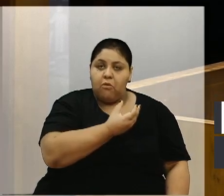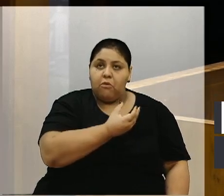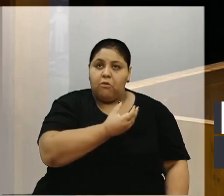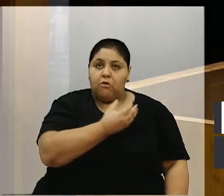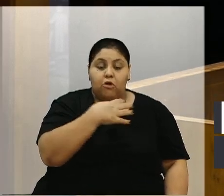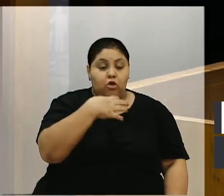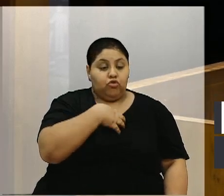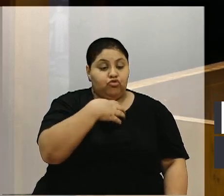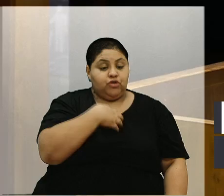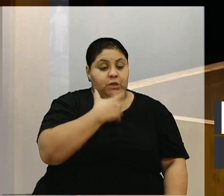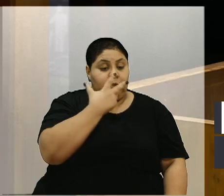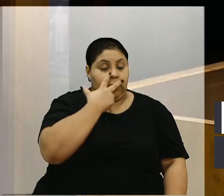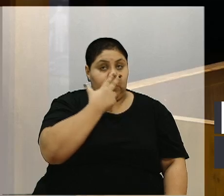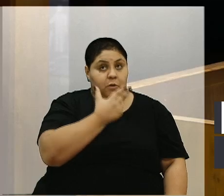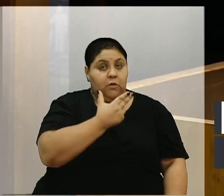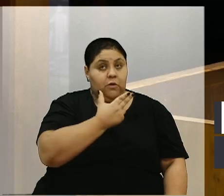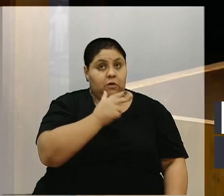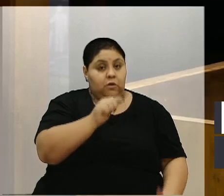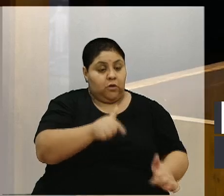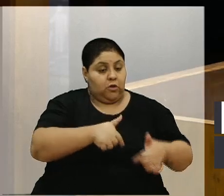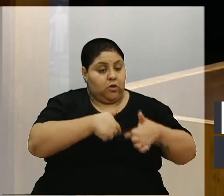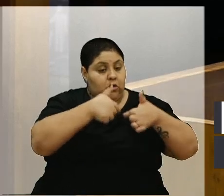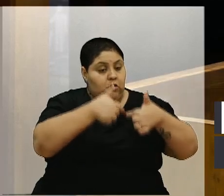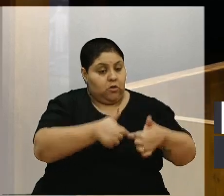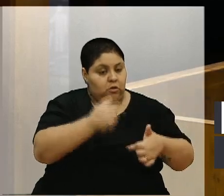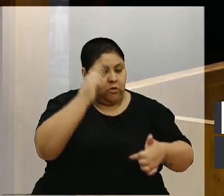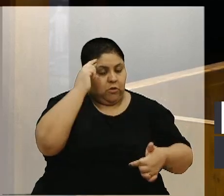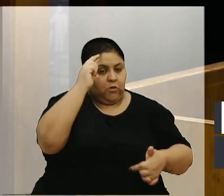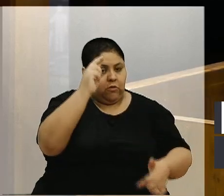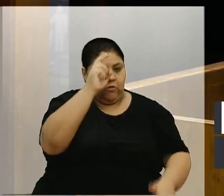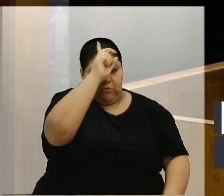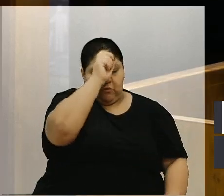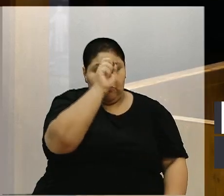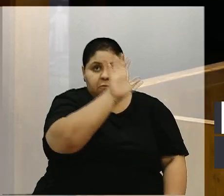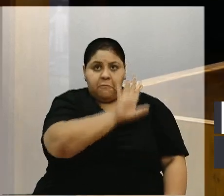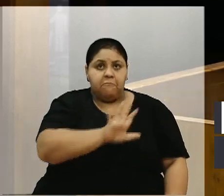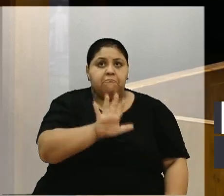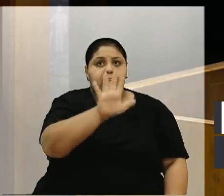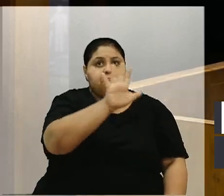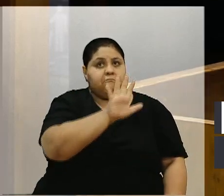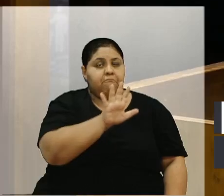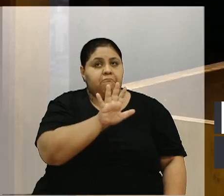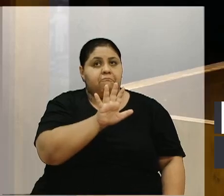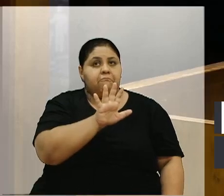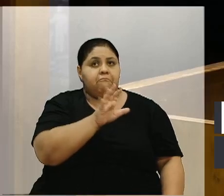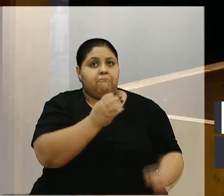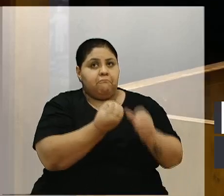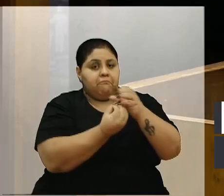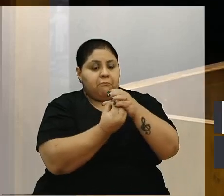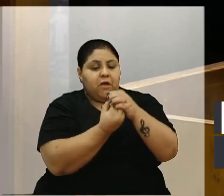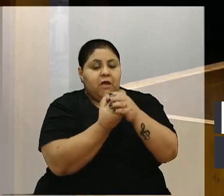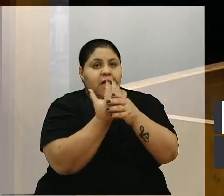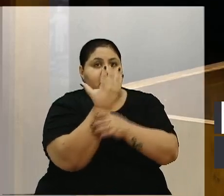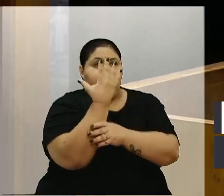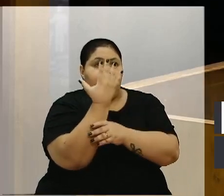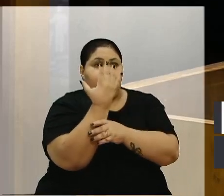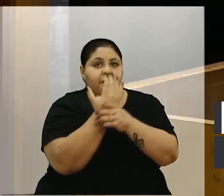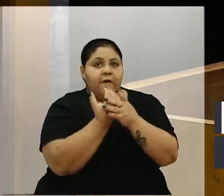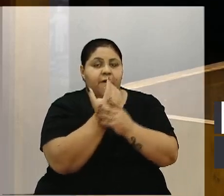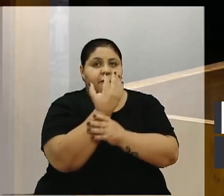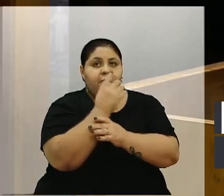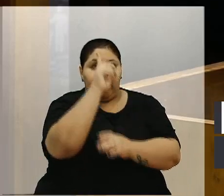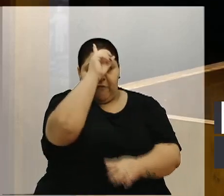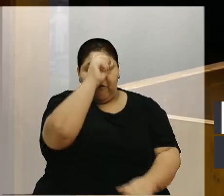jeito que está essa atitude lá da direção do Hospital Geral Dom José, a Fundação Universidade de Caxias do Sul e o HG